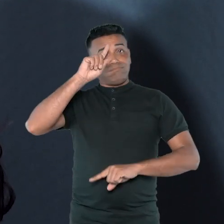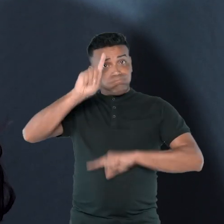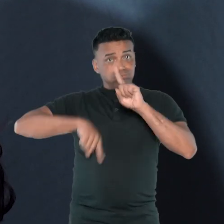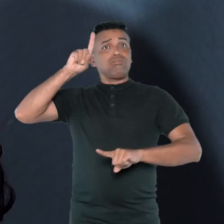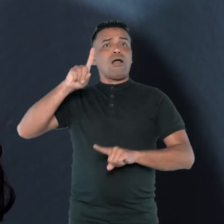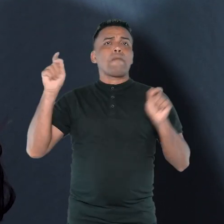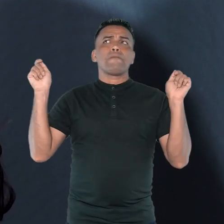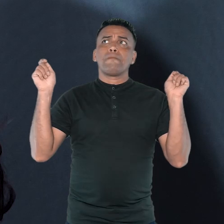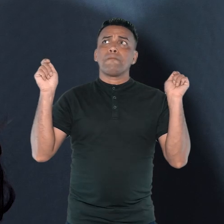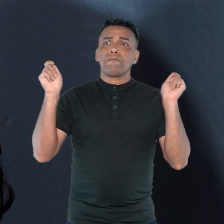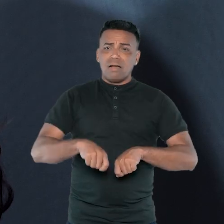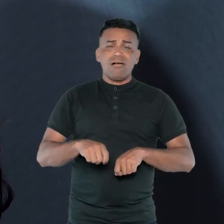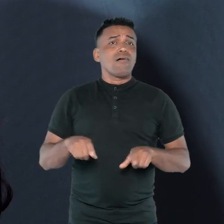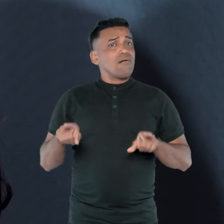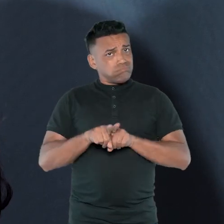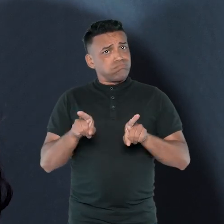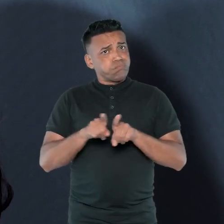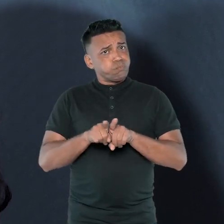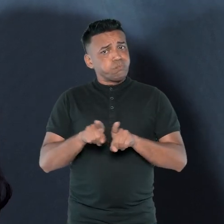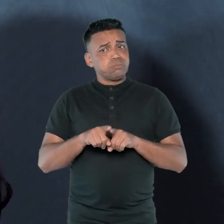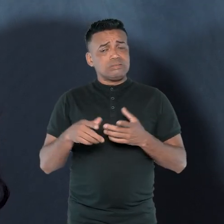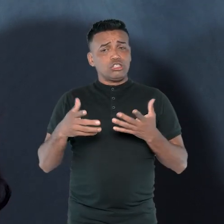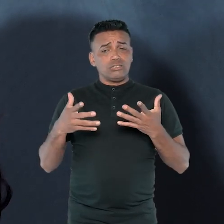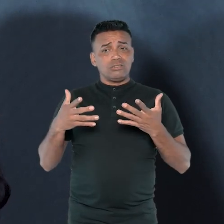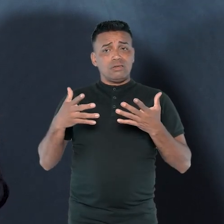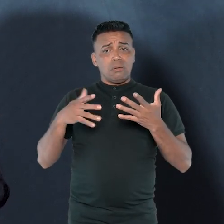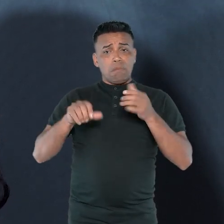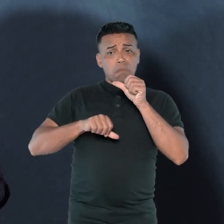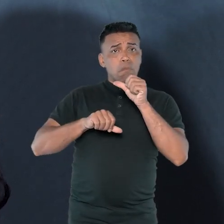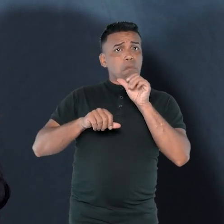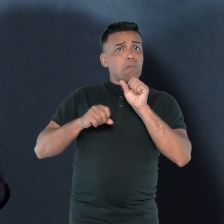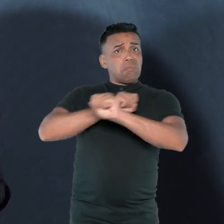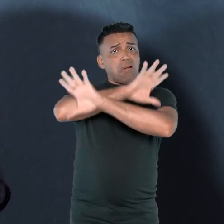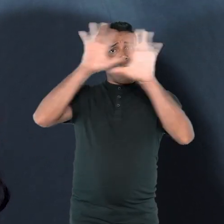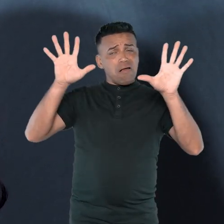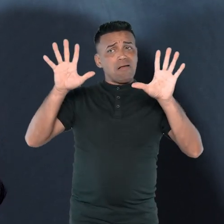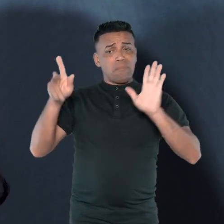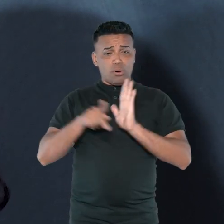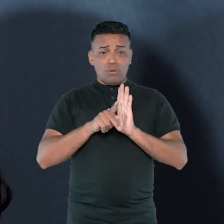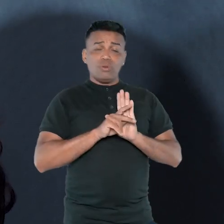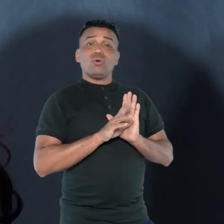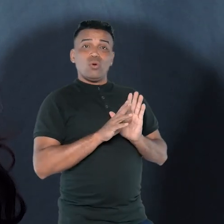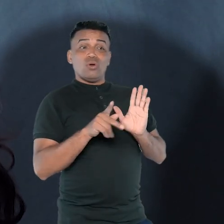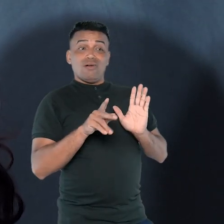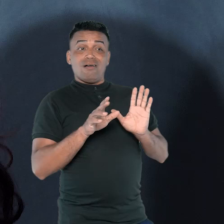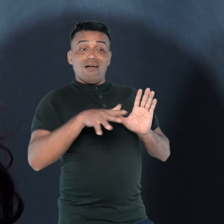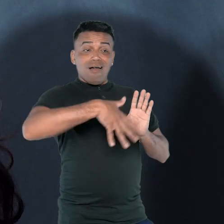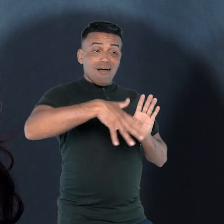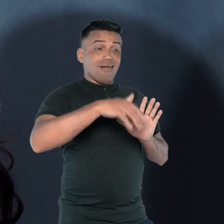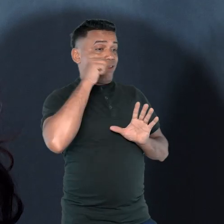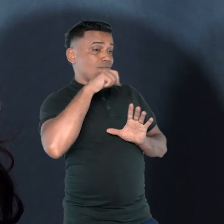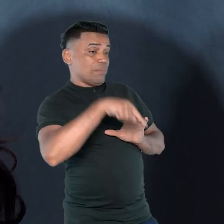possibilidade também de desembaraçar, né? Que existem premissas femininas e premissas